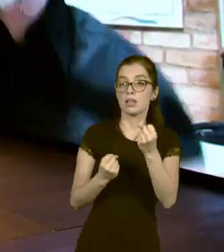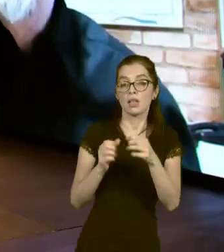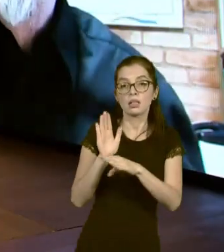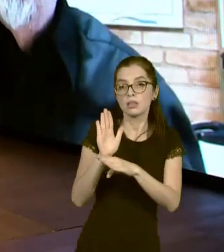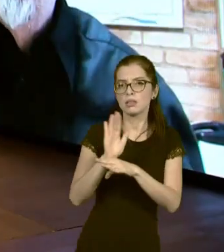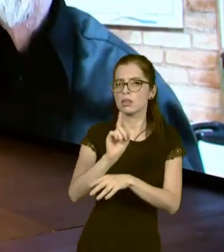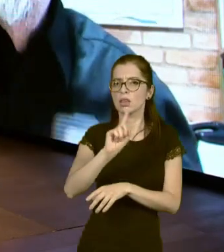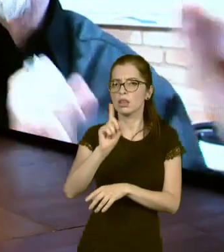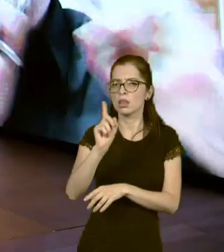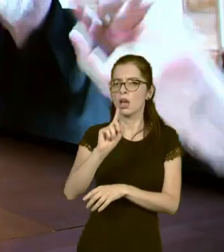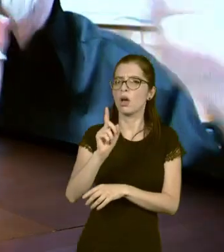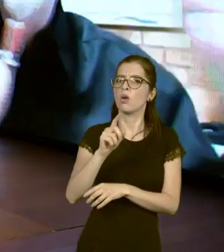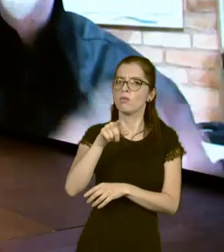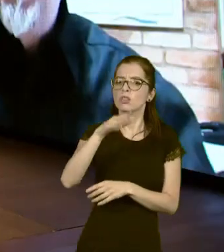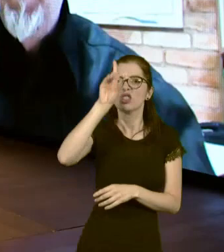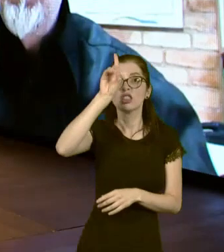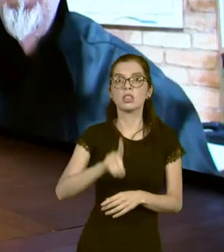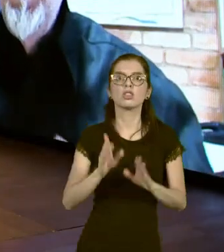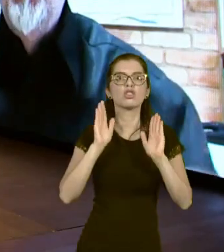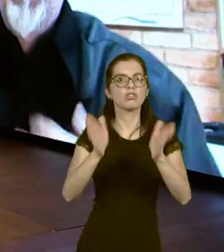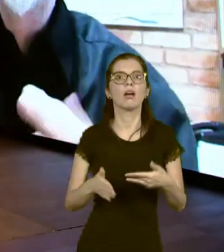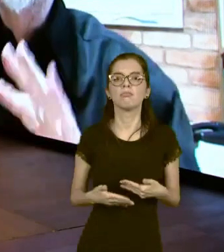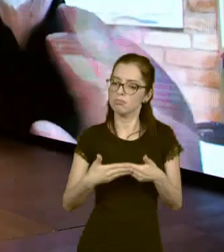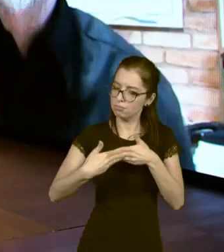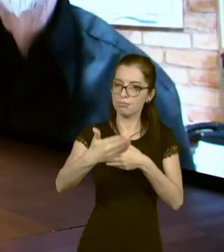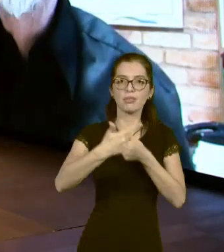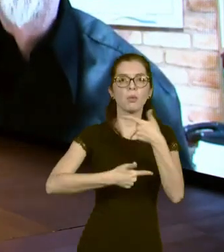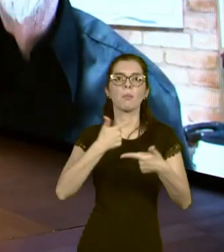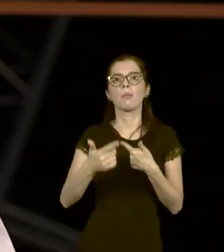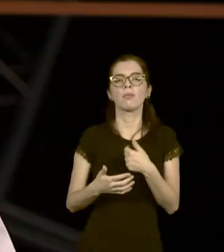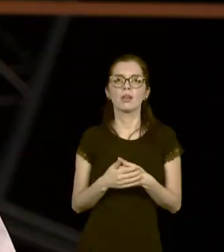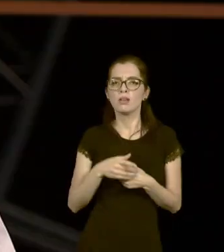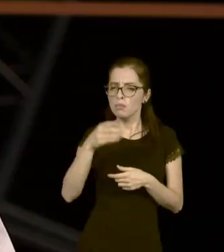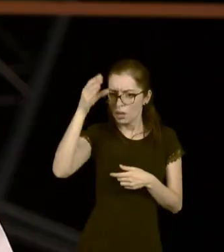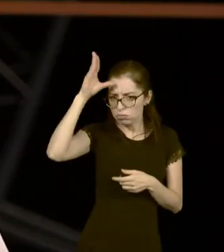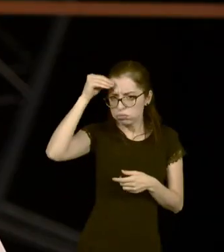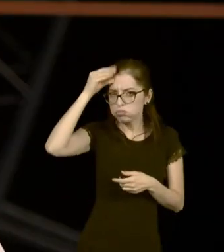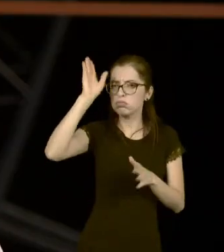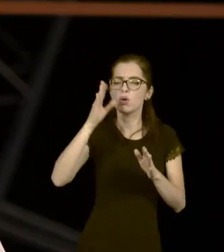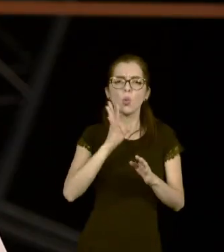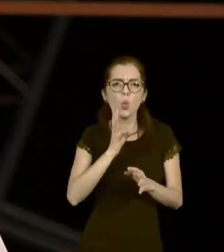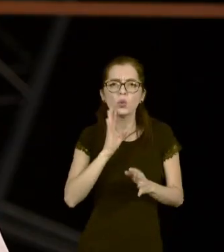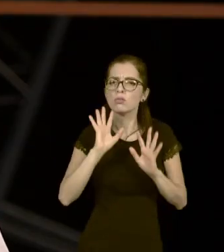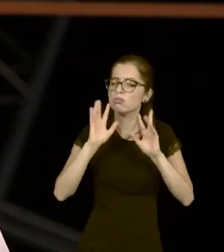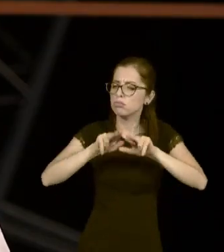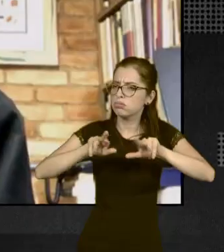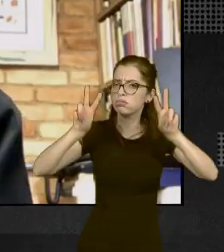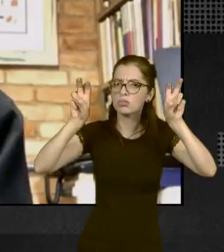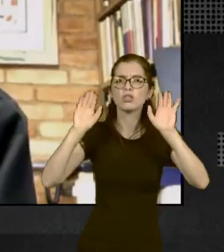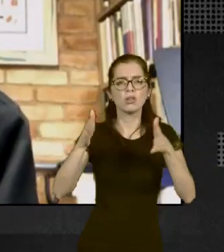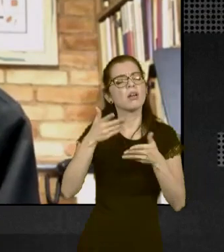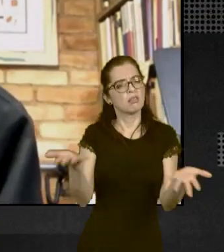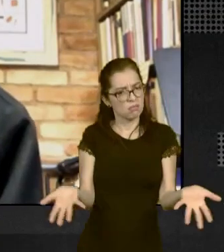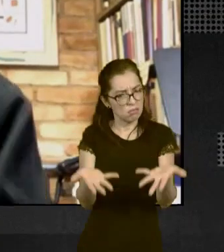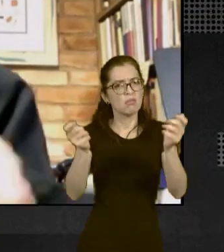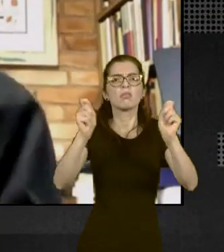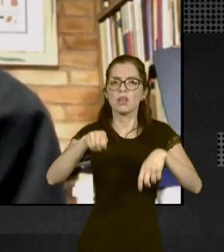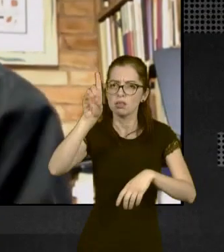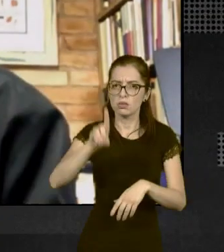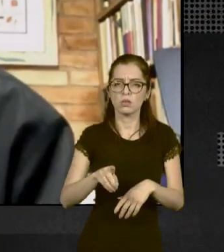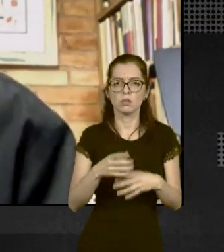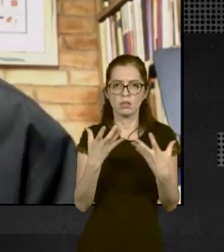ele vai lá ver. E ele adora. E me chama. E diz, olha, eu queria convidar